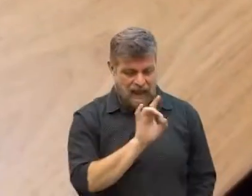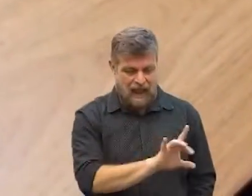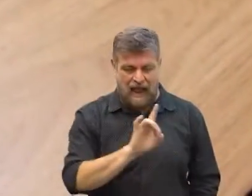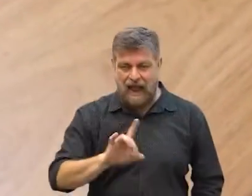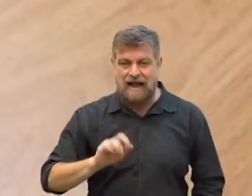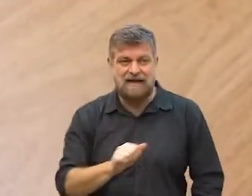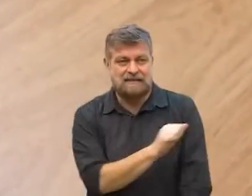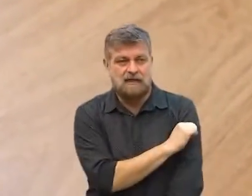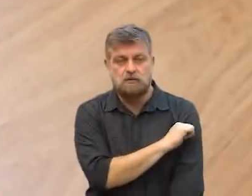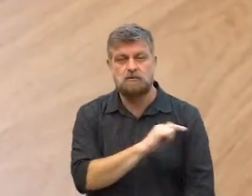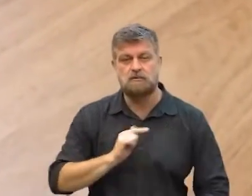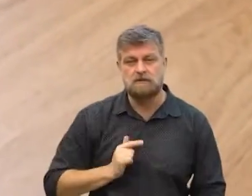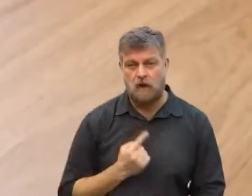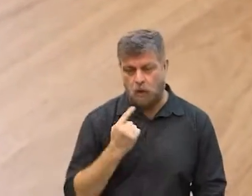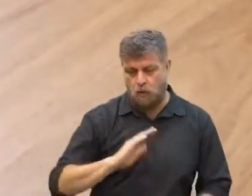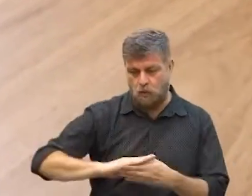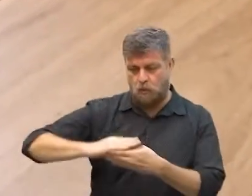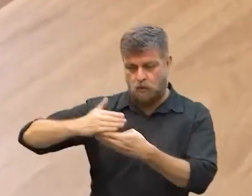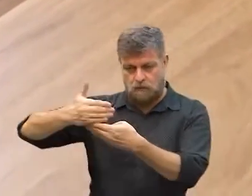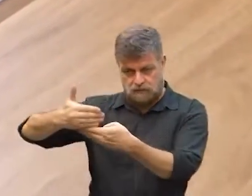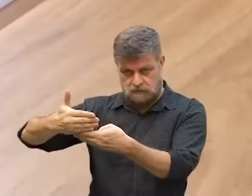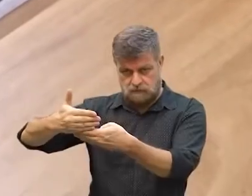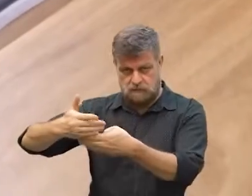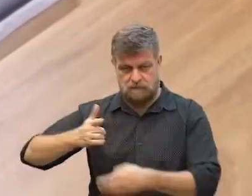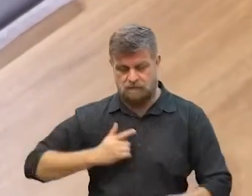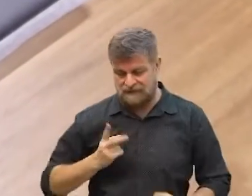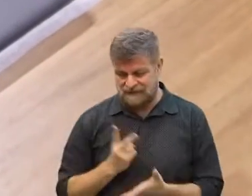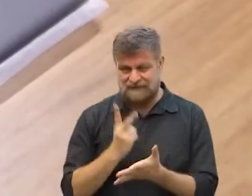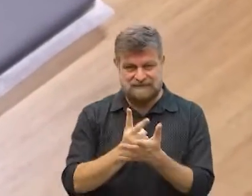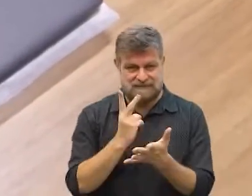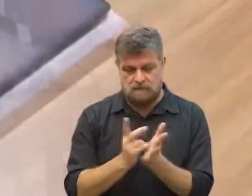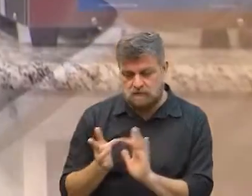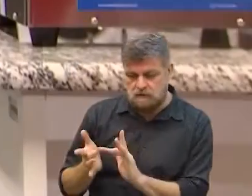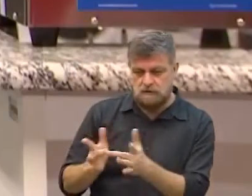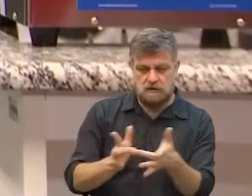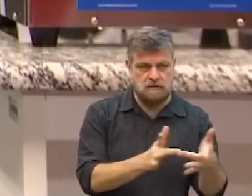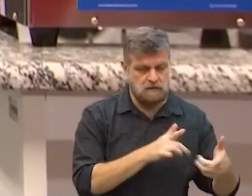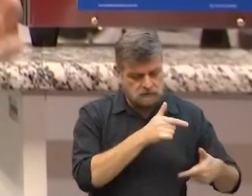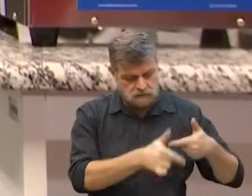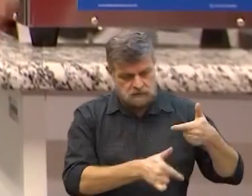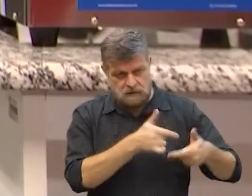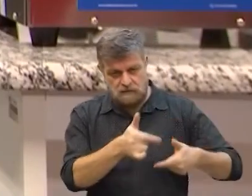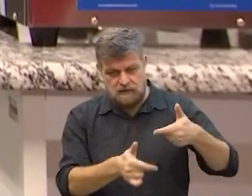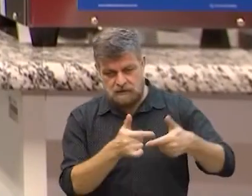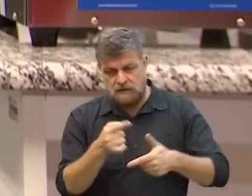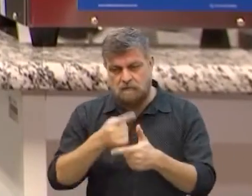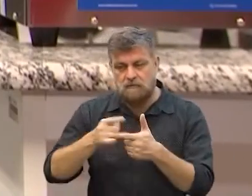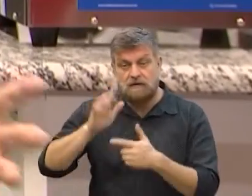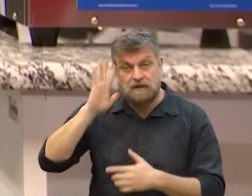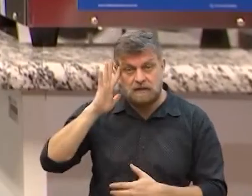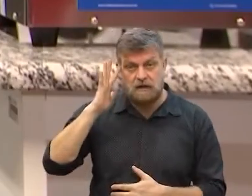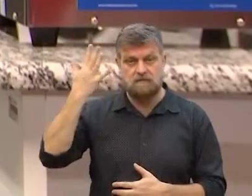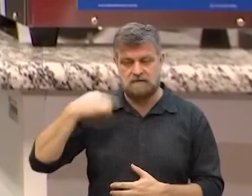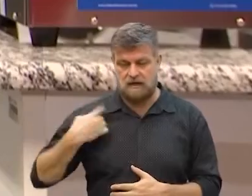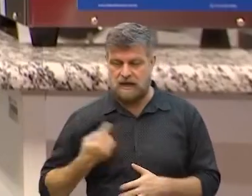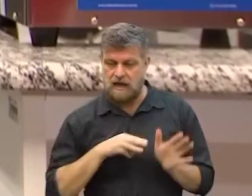vai ter um computador, eles vão ficar todos ligados, trabalhando para resolver problemas. Essa é